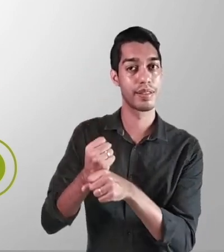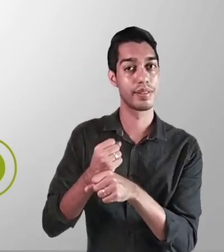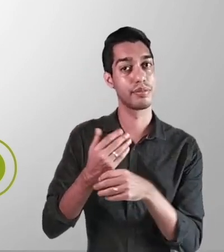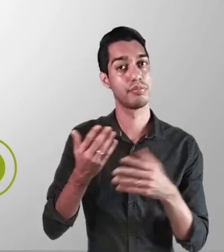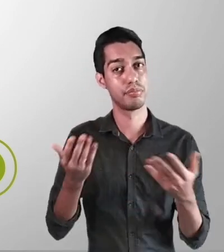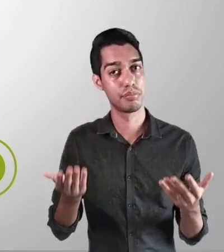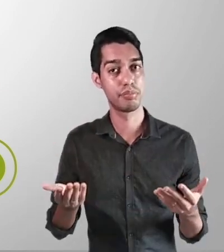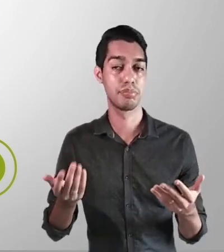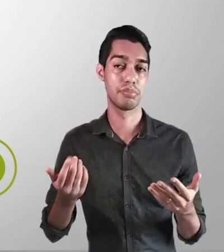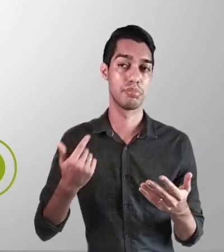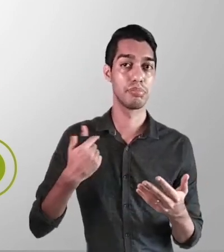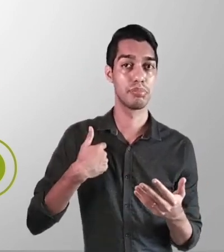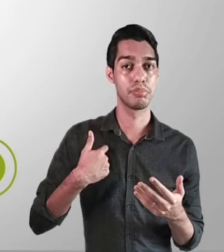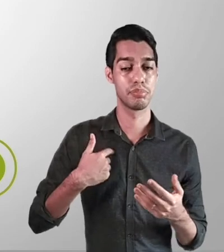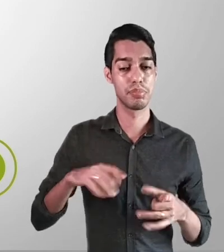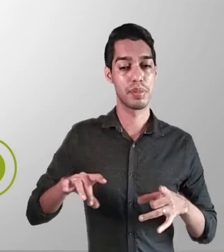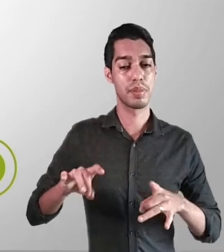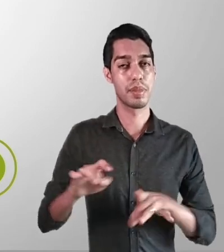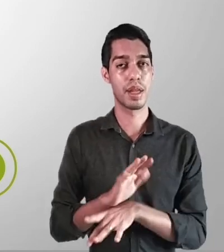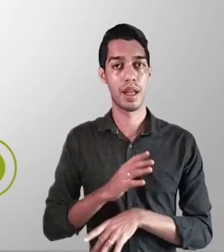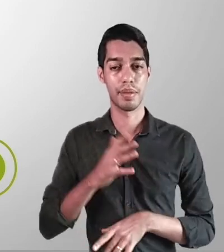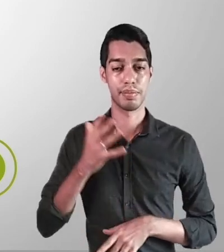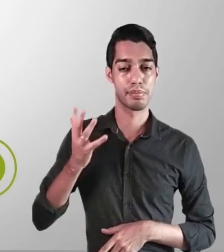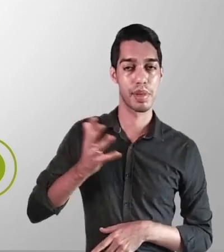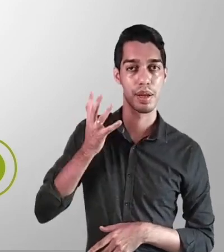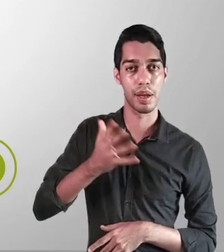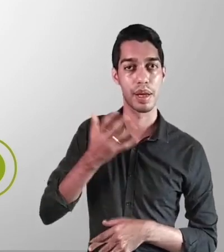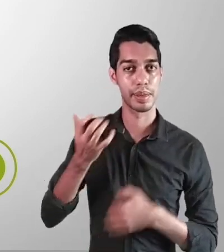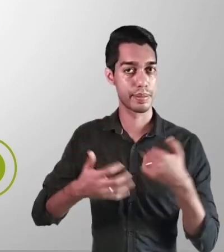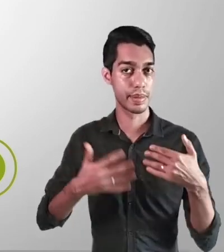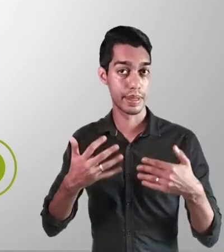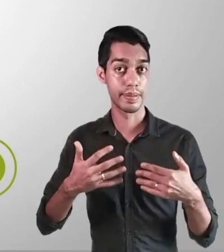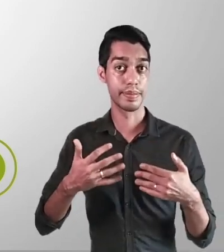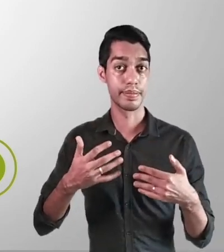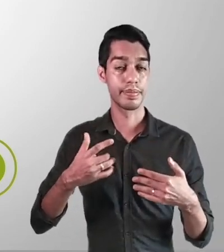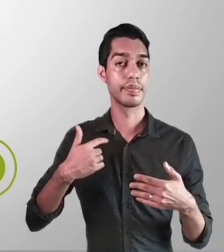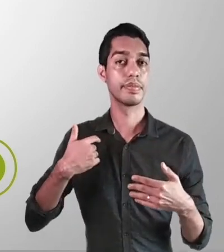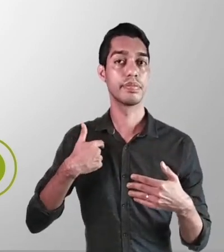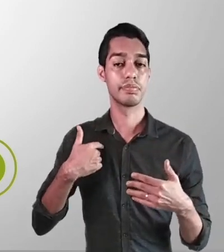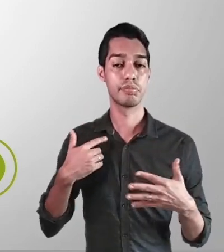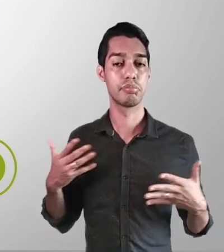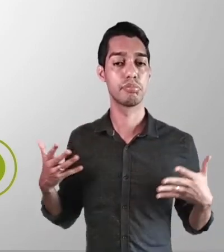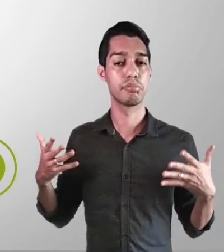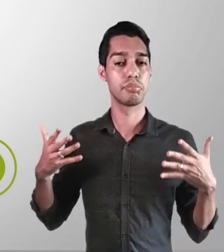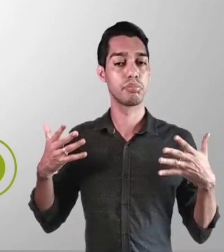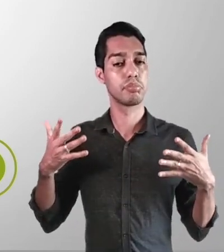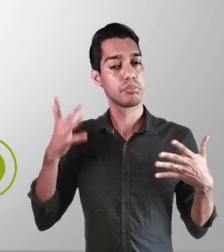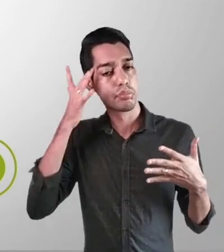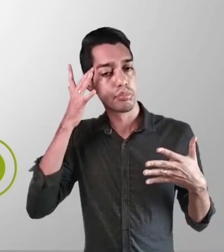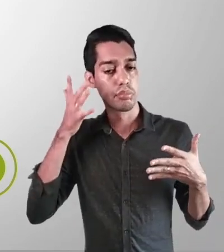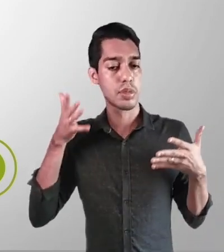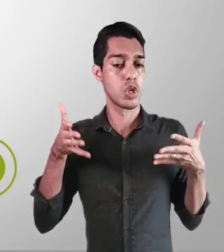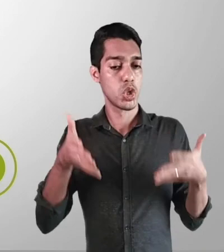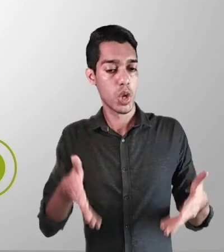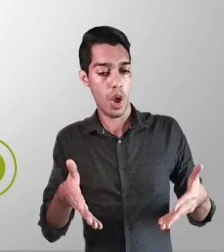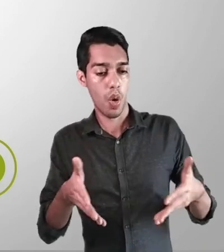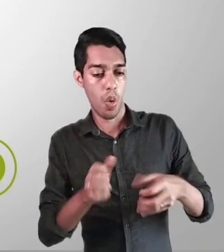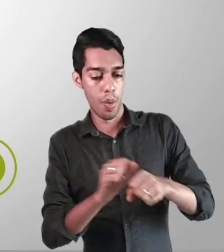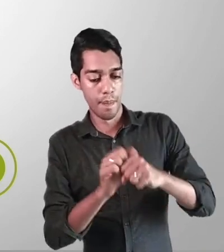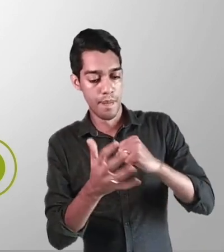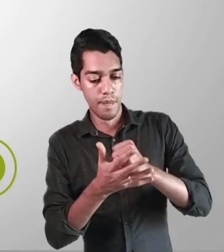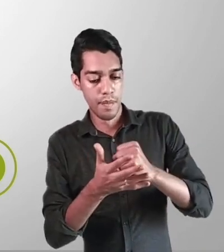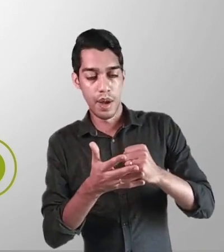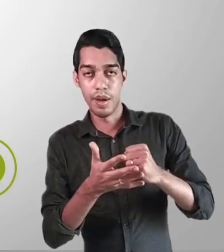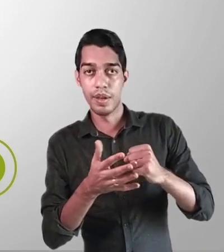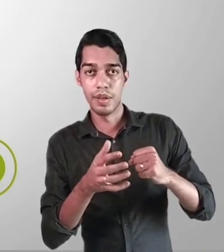portanto, minha fala enfatizando que até mesmo antes da chegada da pandemia, que levou aí uma parcela enorme